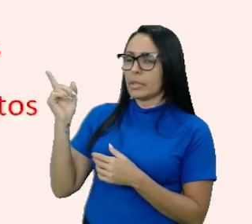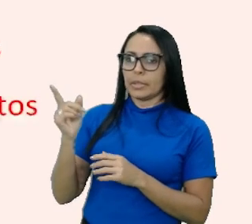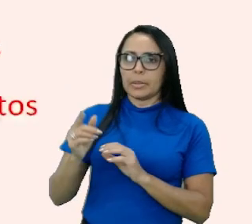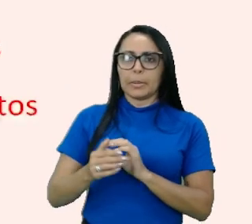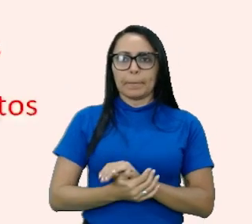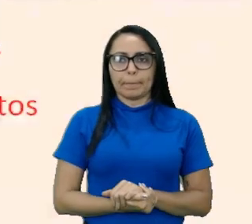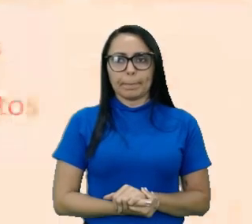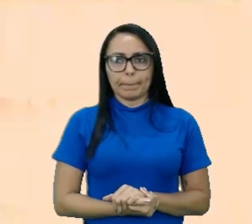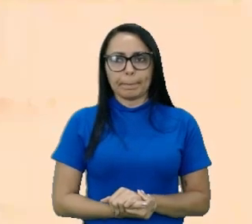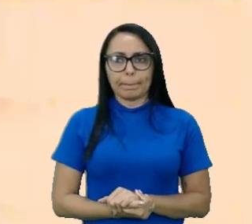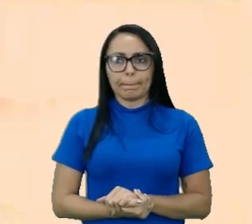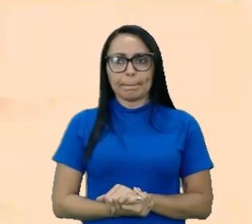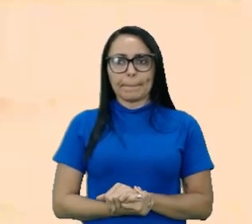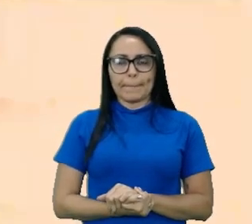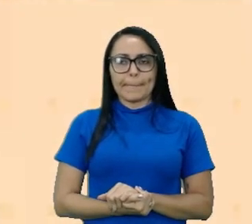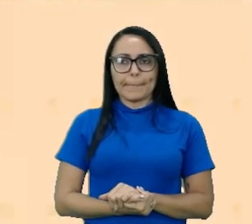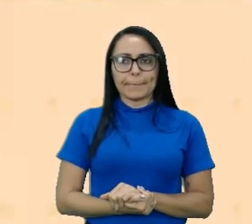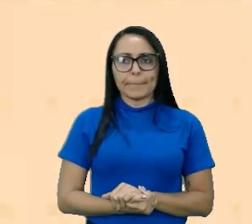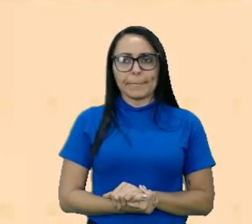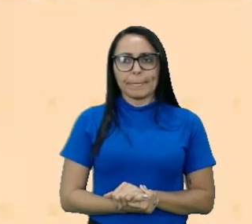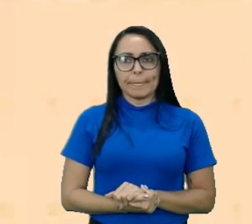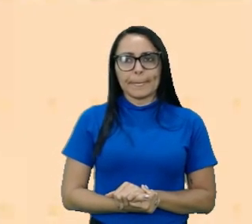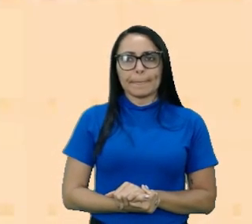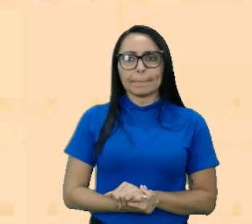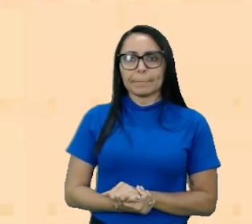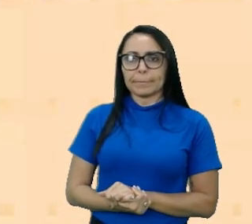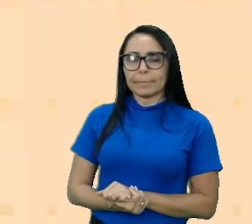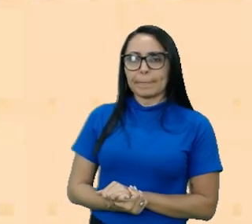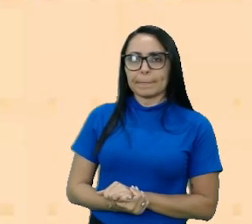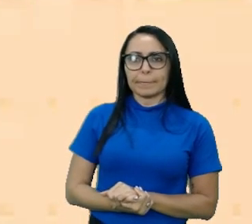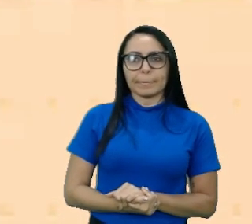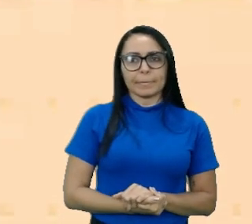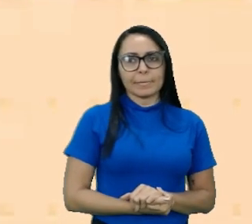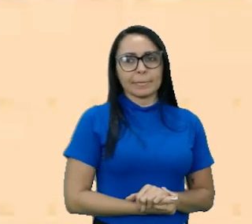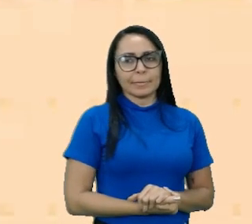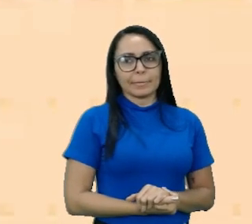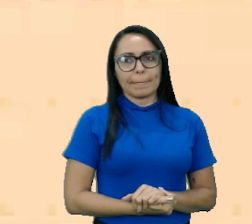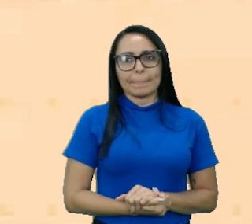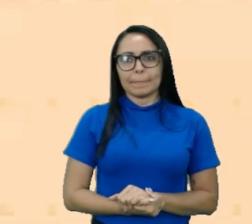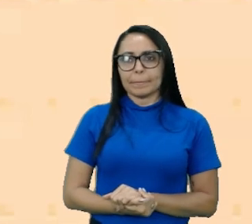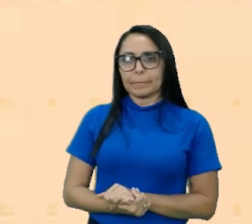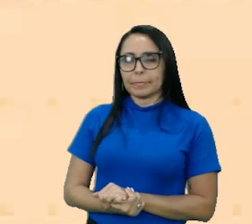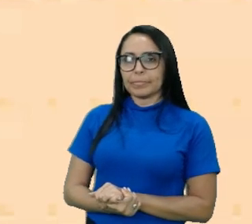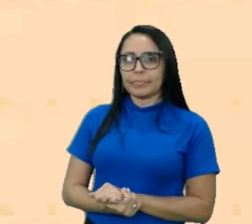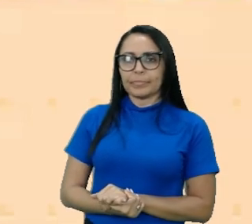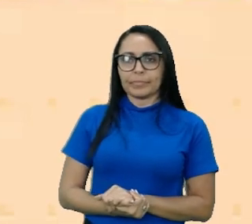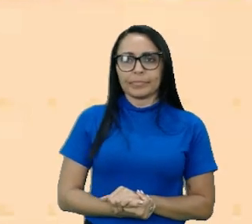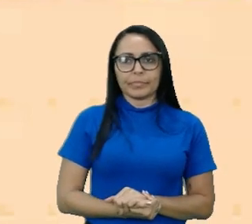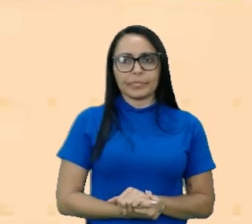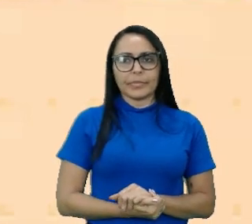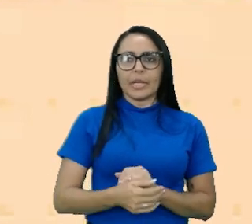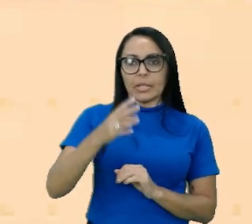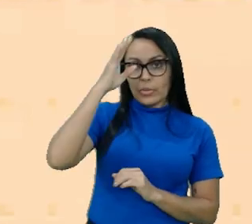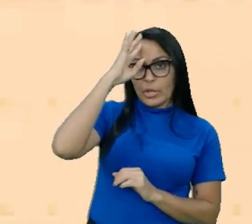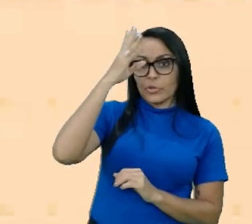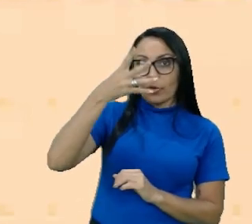aquela composição. Isso. Vou olhar para a questão aqui, ó, e vou dizer assim, ó, resolve aí, parceiro.